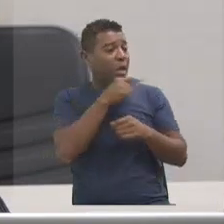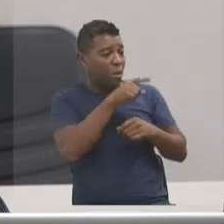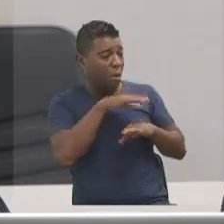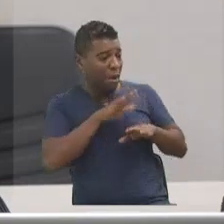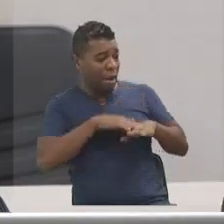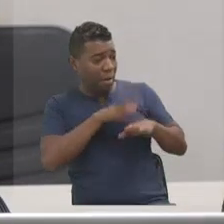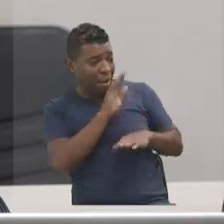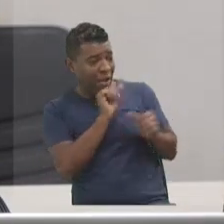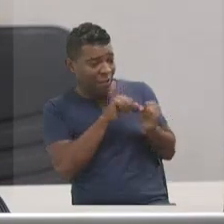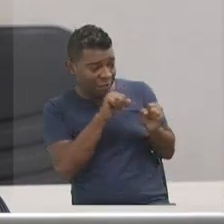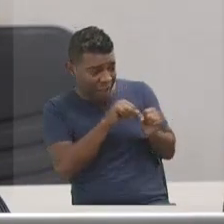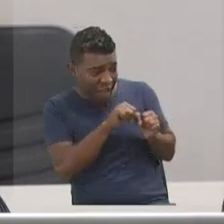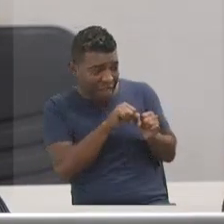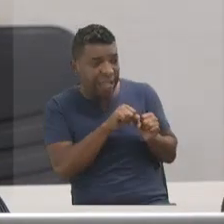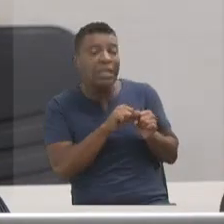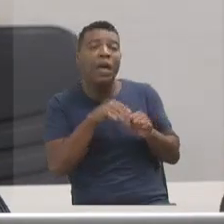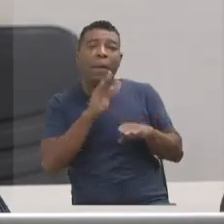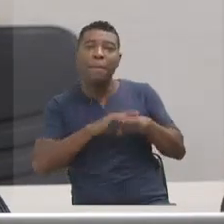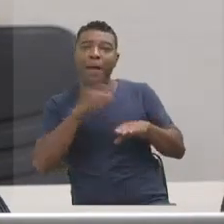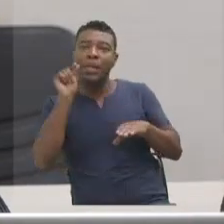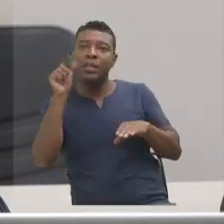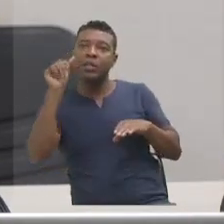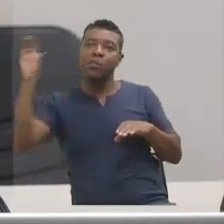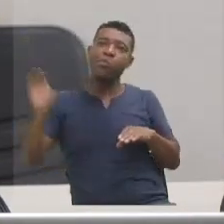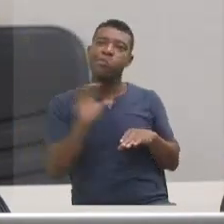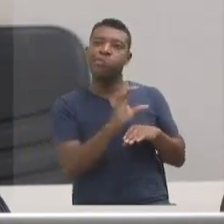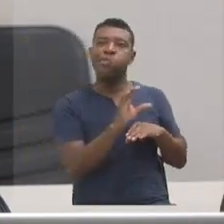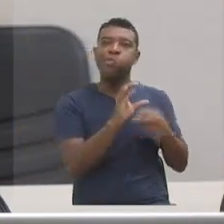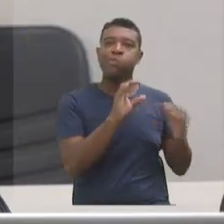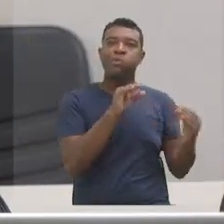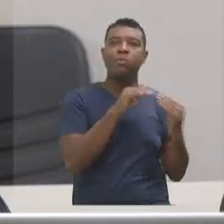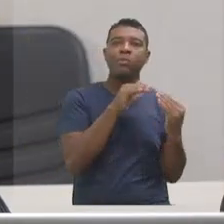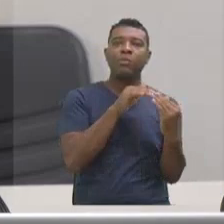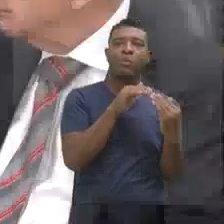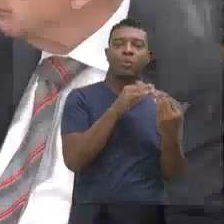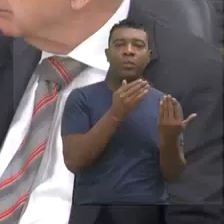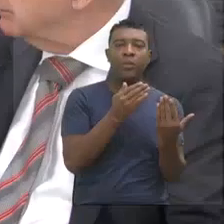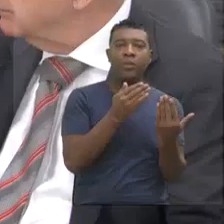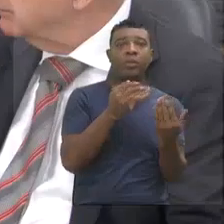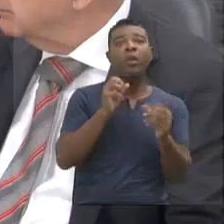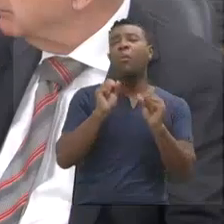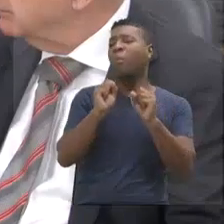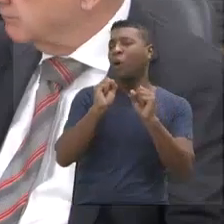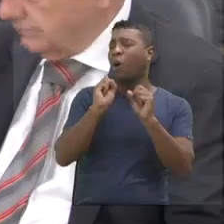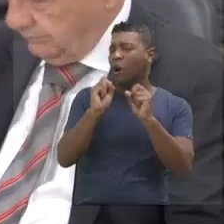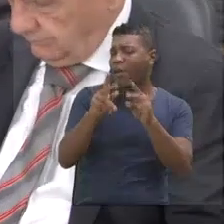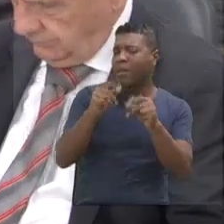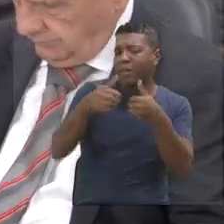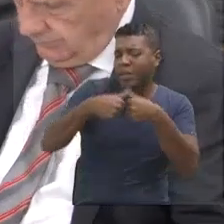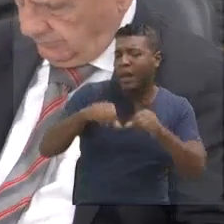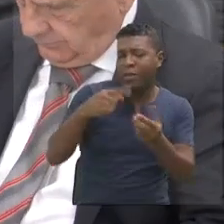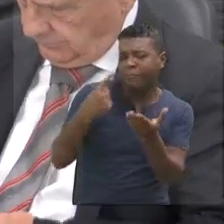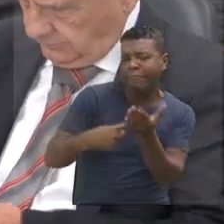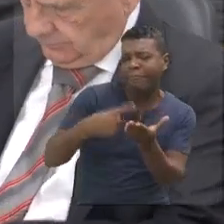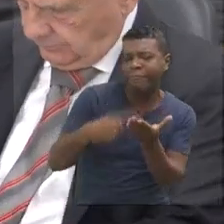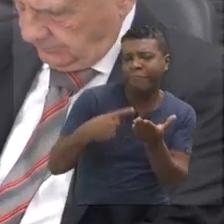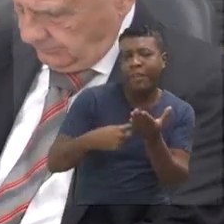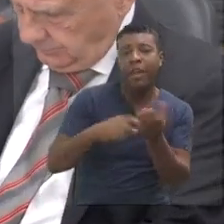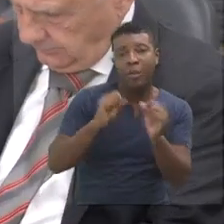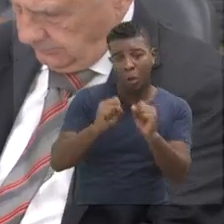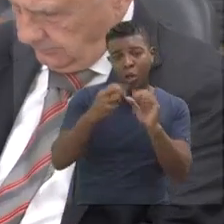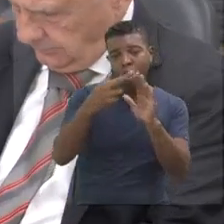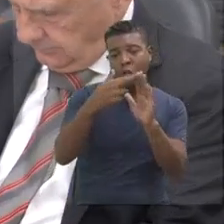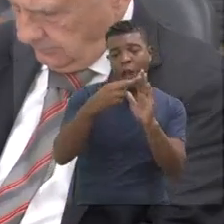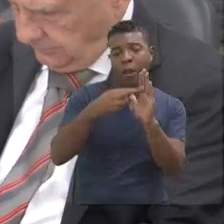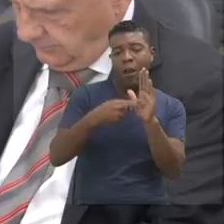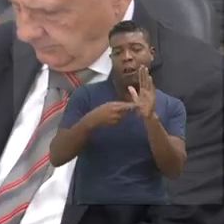em que sentido isso aí obviamente está impactuação isso pode ser modificado as regras mas em termos Gerais né é o que nós